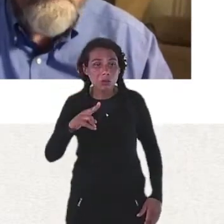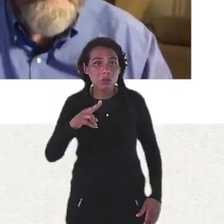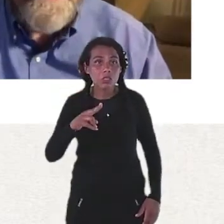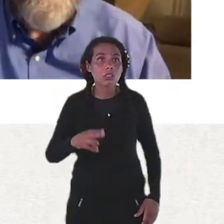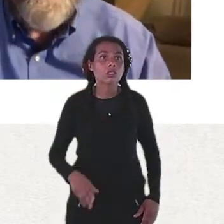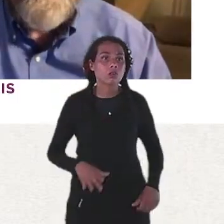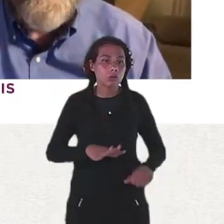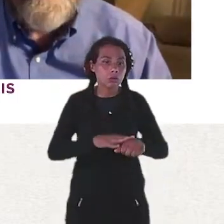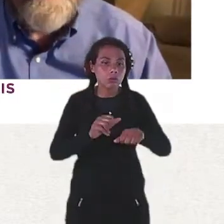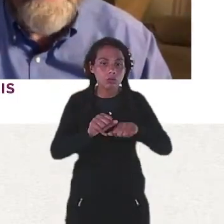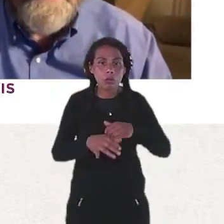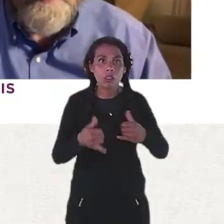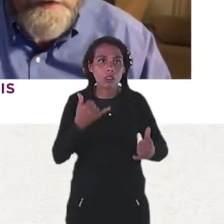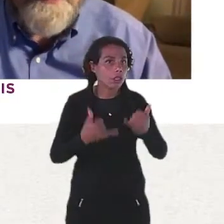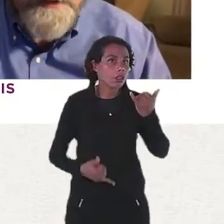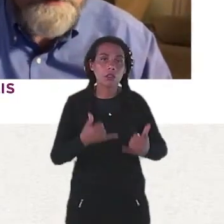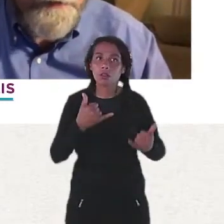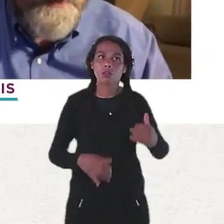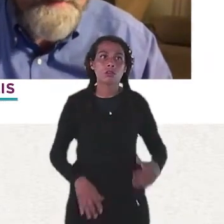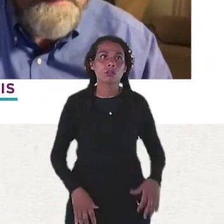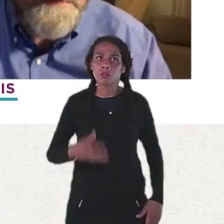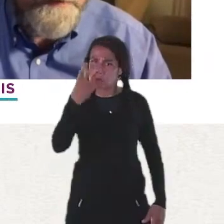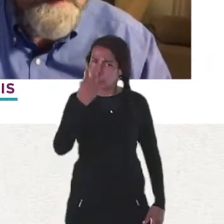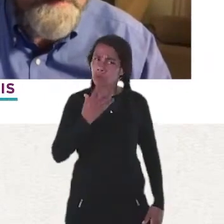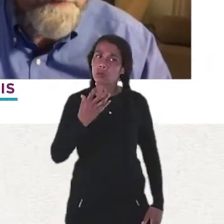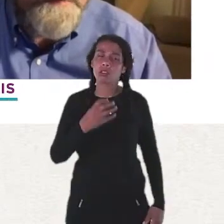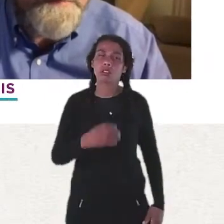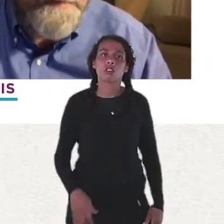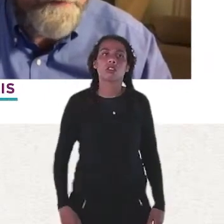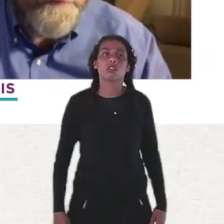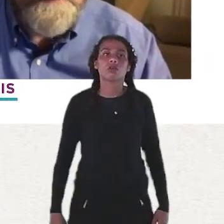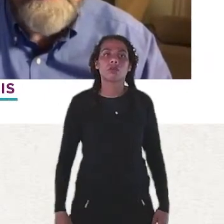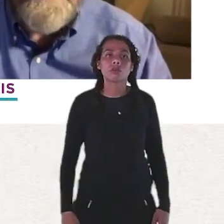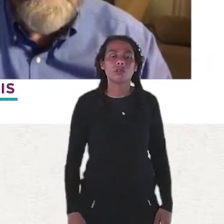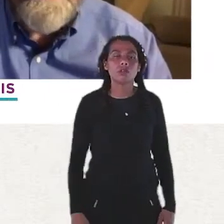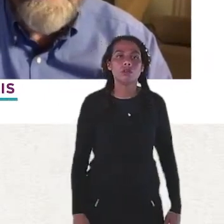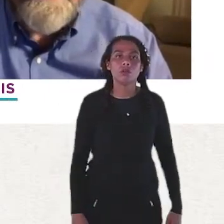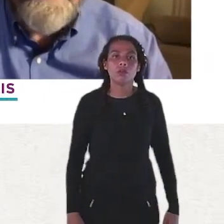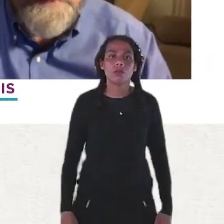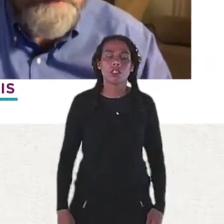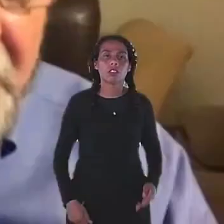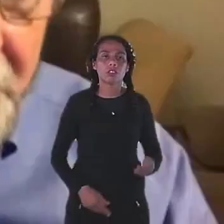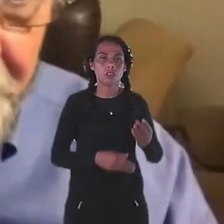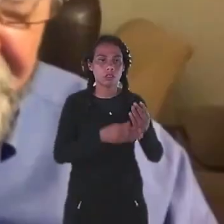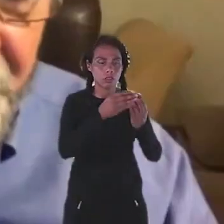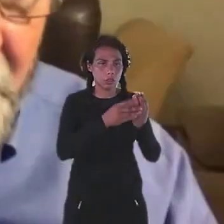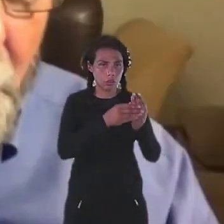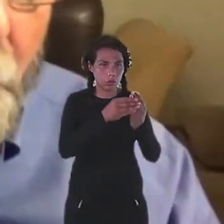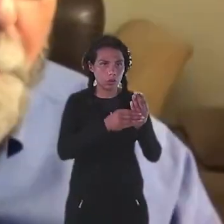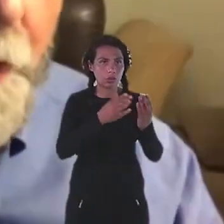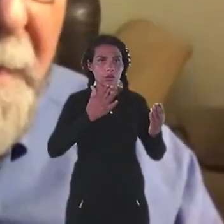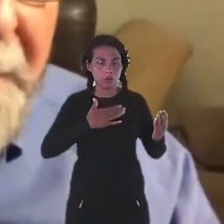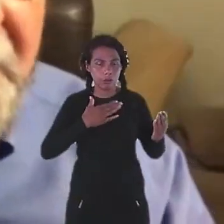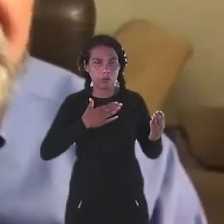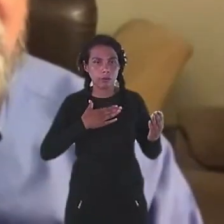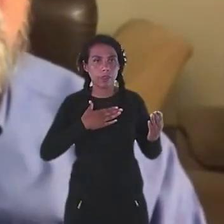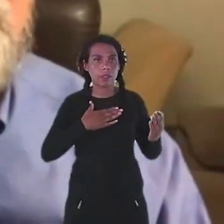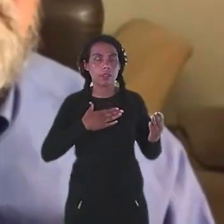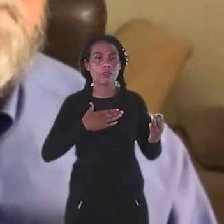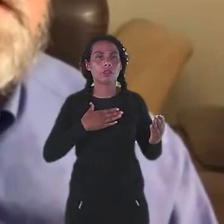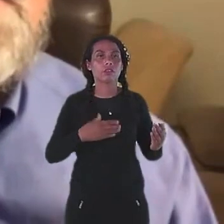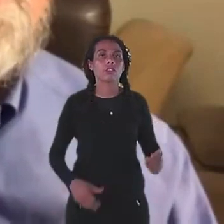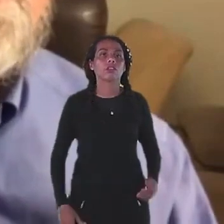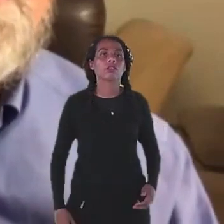né? Então, eu acho que a neurociência que eu descrevo nesse livro explica o porquê